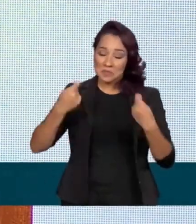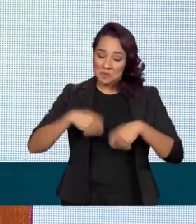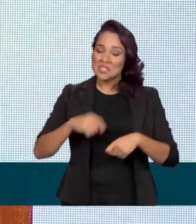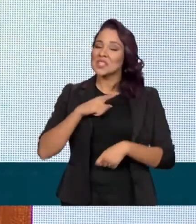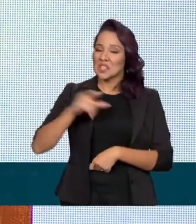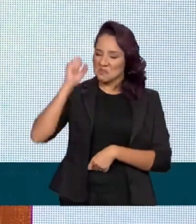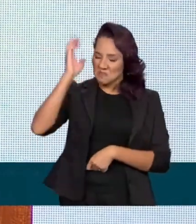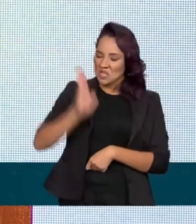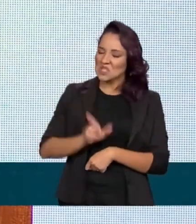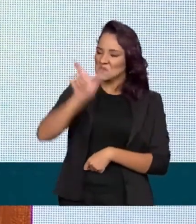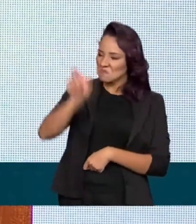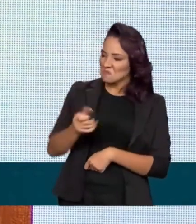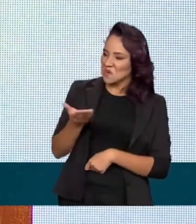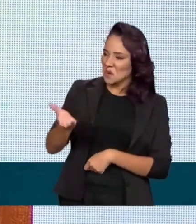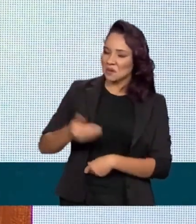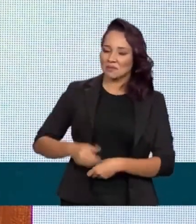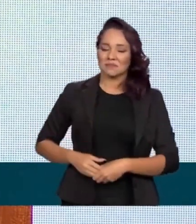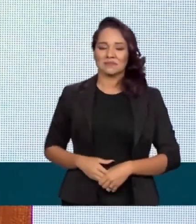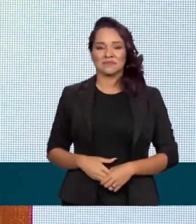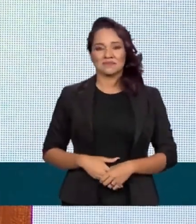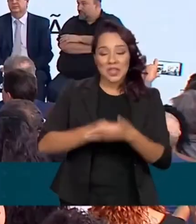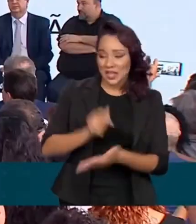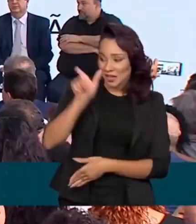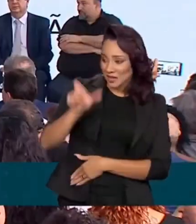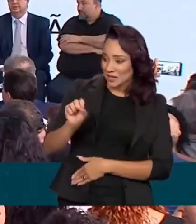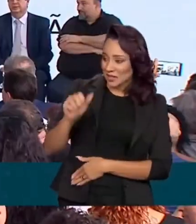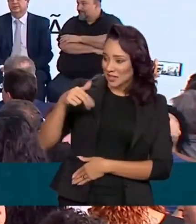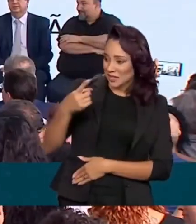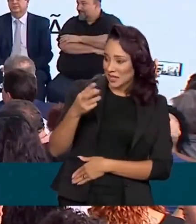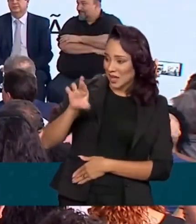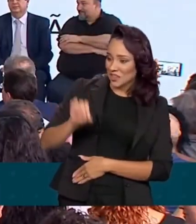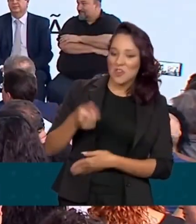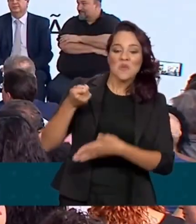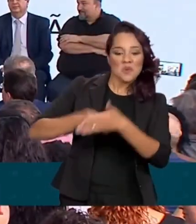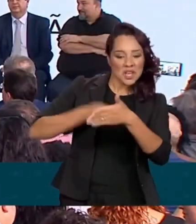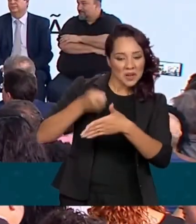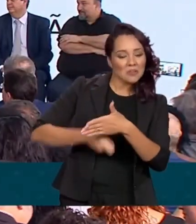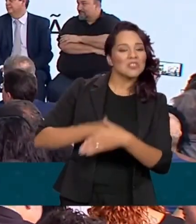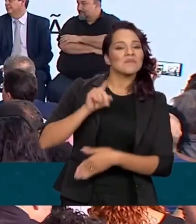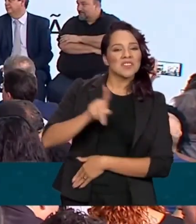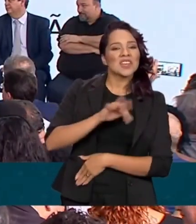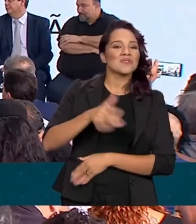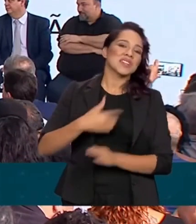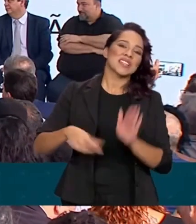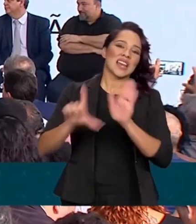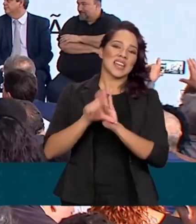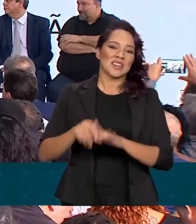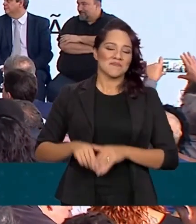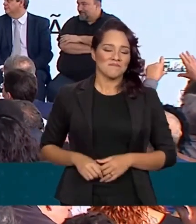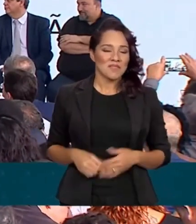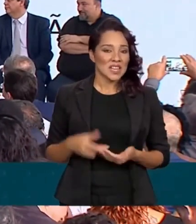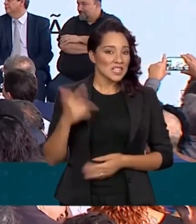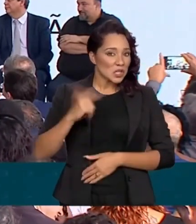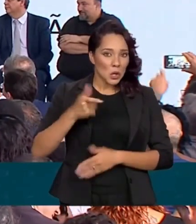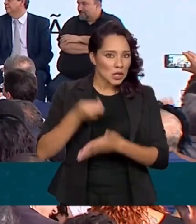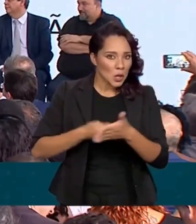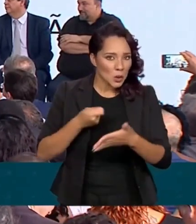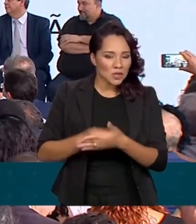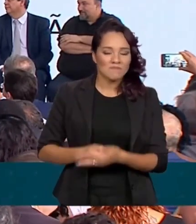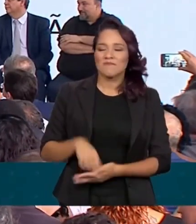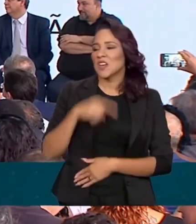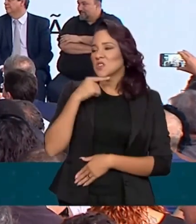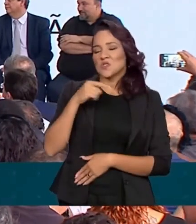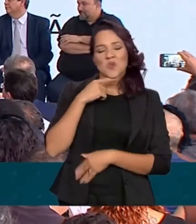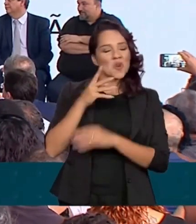ter no Brasil. Sabe? Porque a luta é que faz a lei. E sem luta, a gente